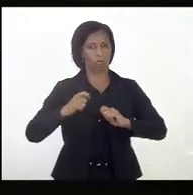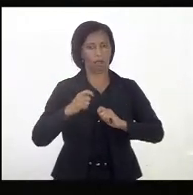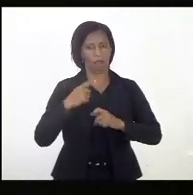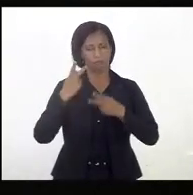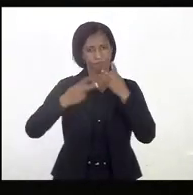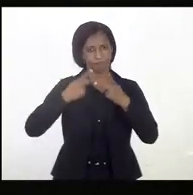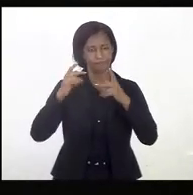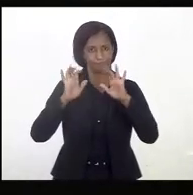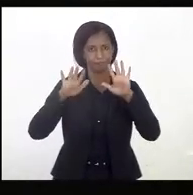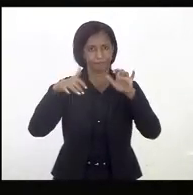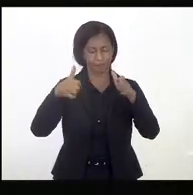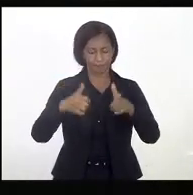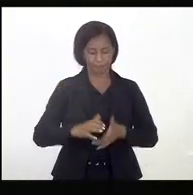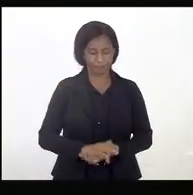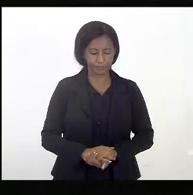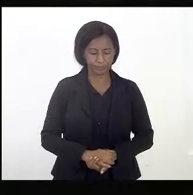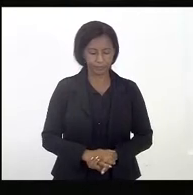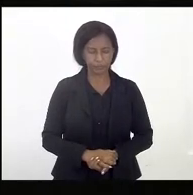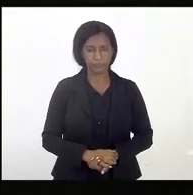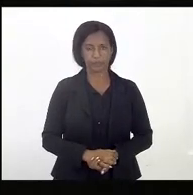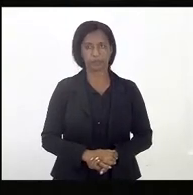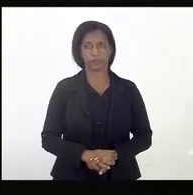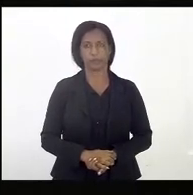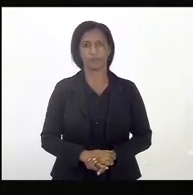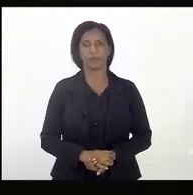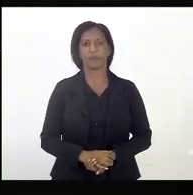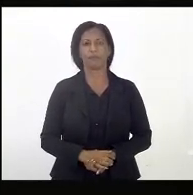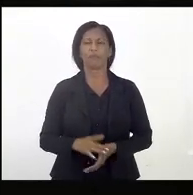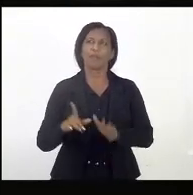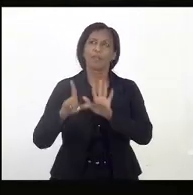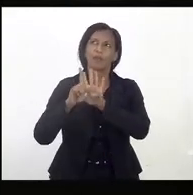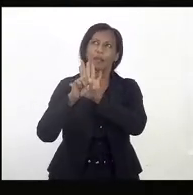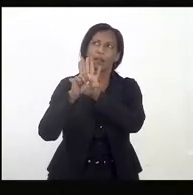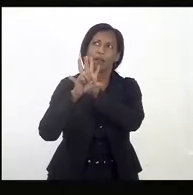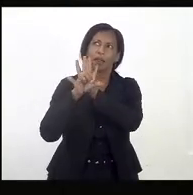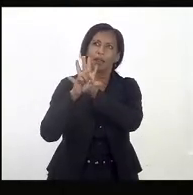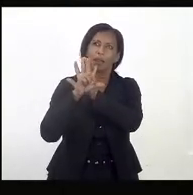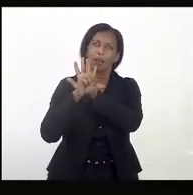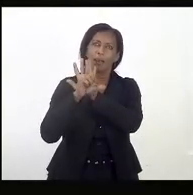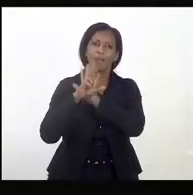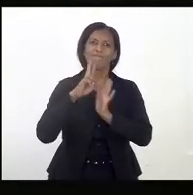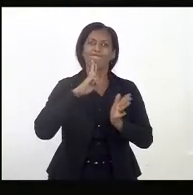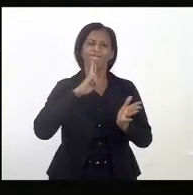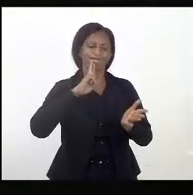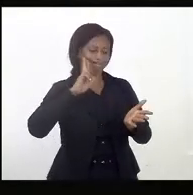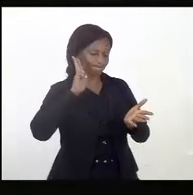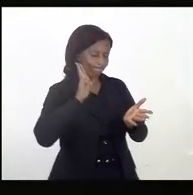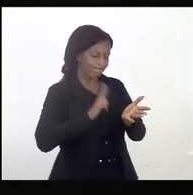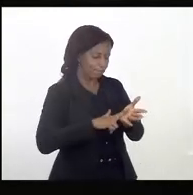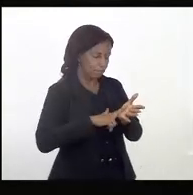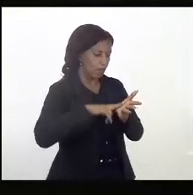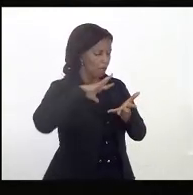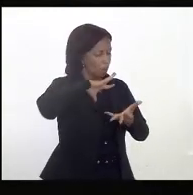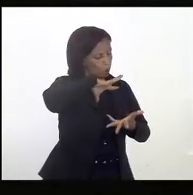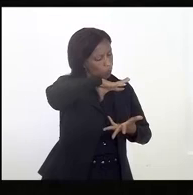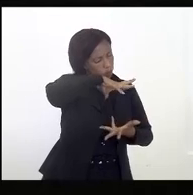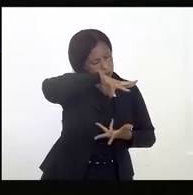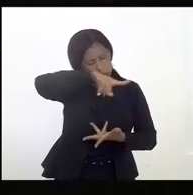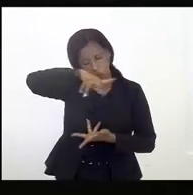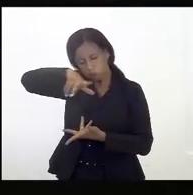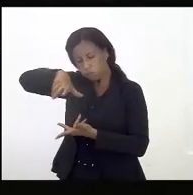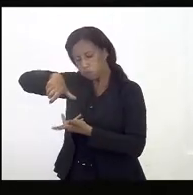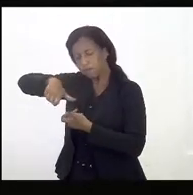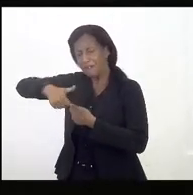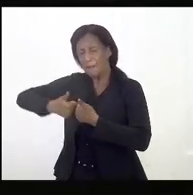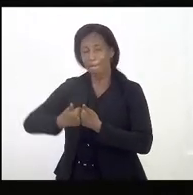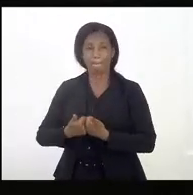falar sem a máscara é uma lei que reconhecida internacionalmente como uma